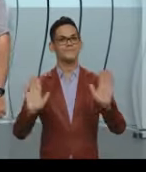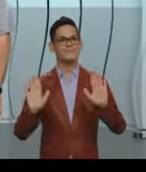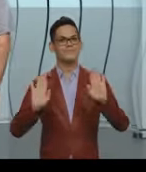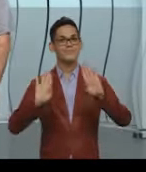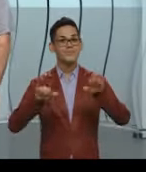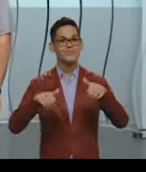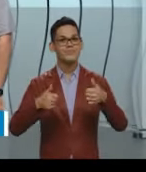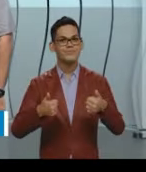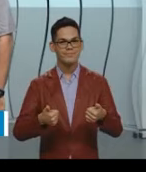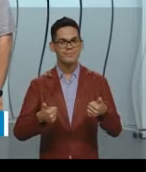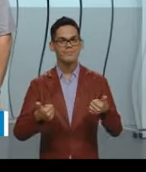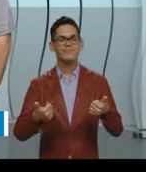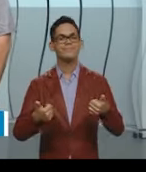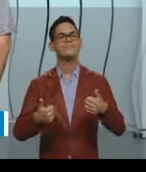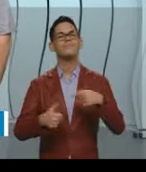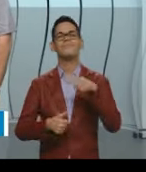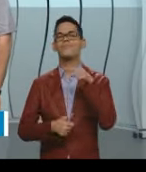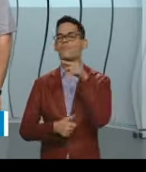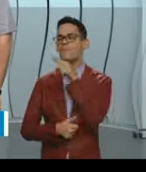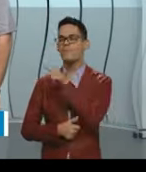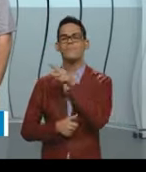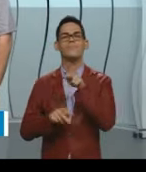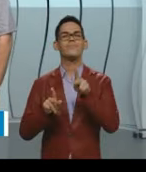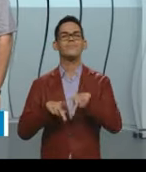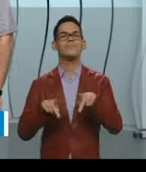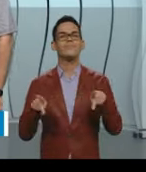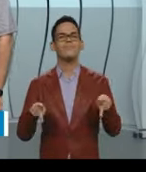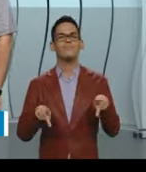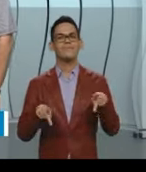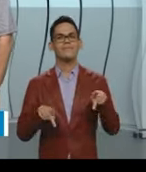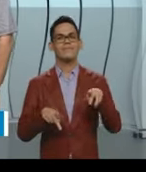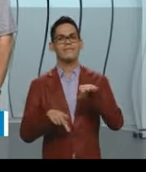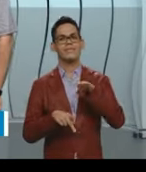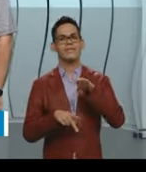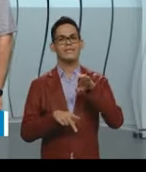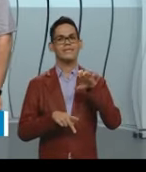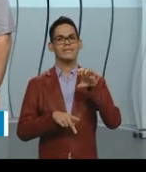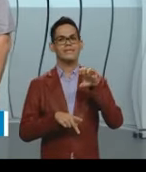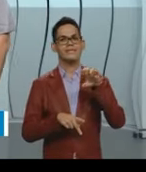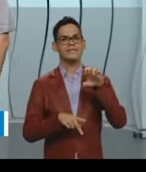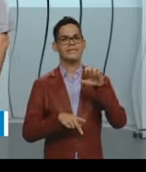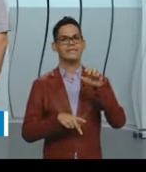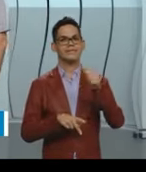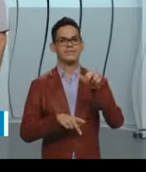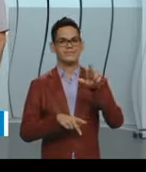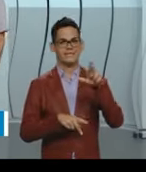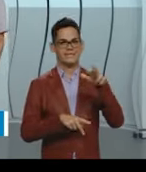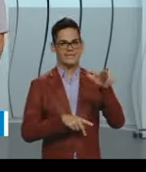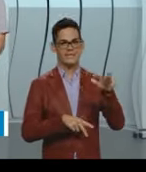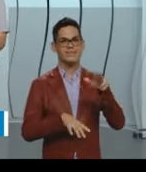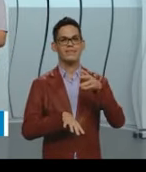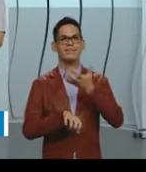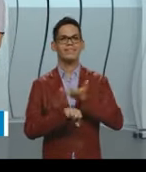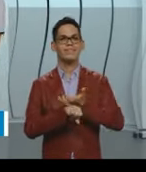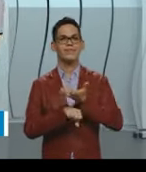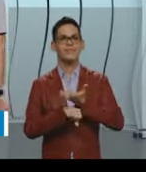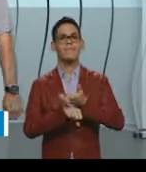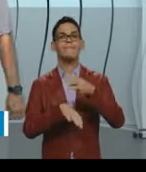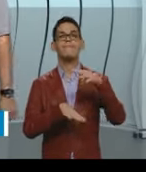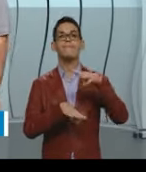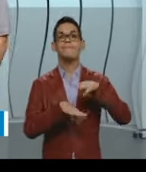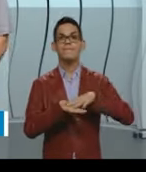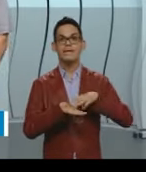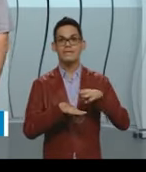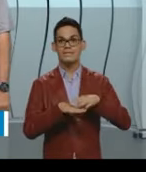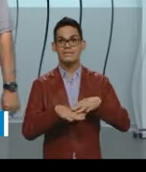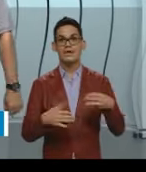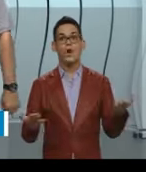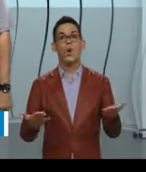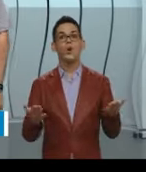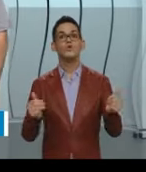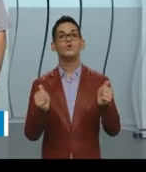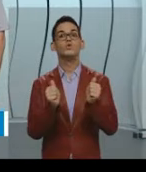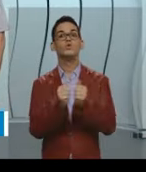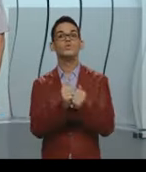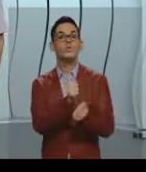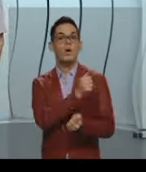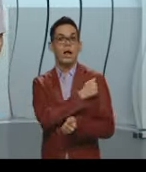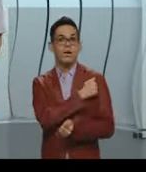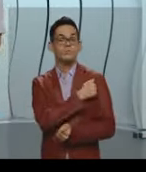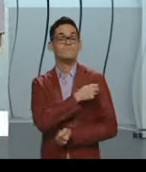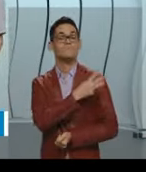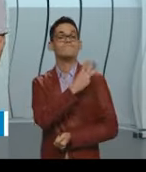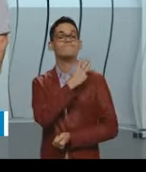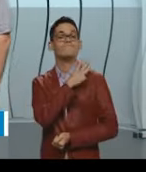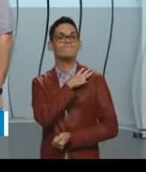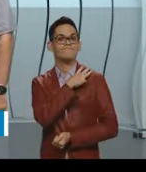Olá, tudo bem? Eu sou o professor César Garofalo, professor de matemática. Estarei acompanhando vocês aí no terceiro ano do ensino